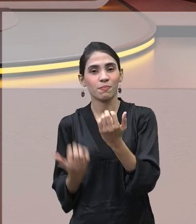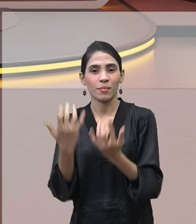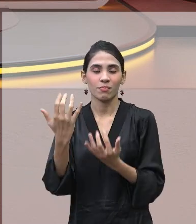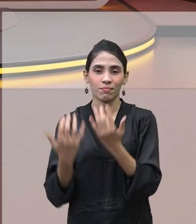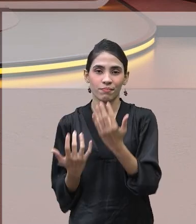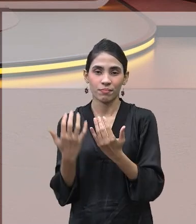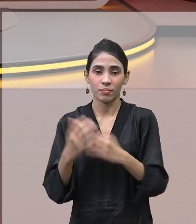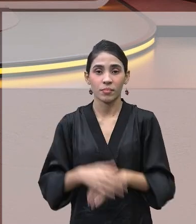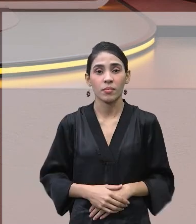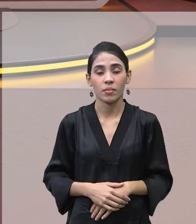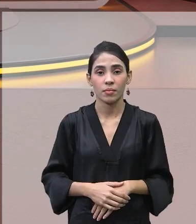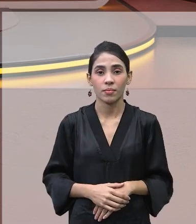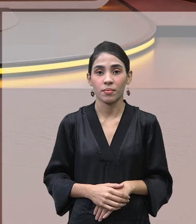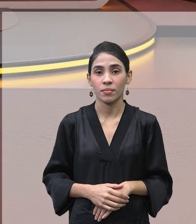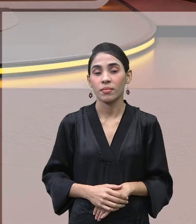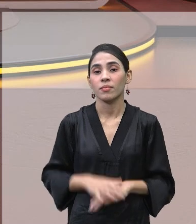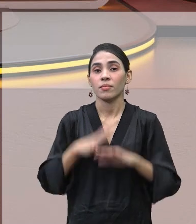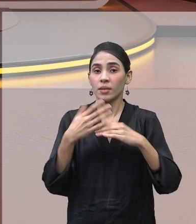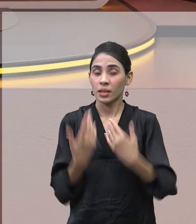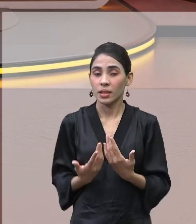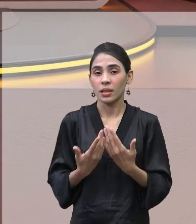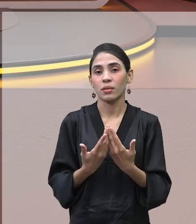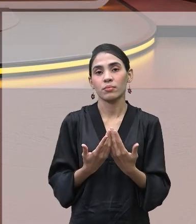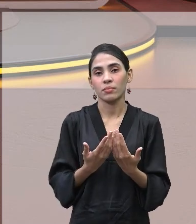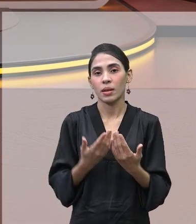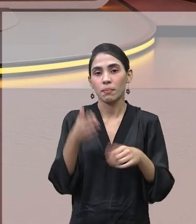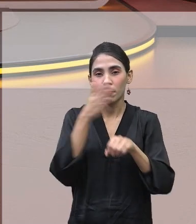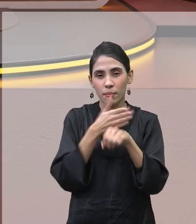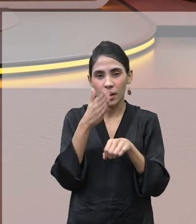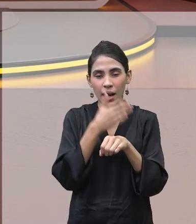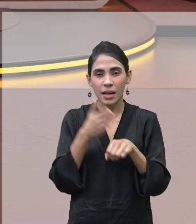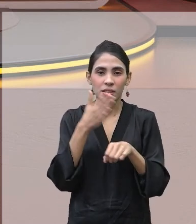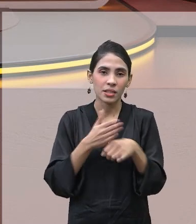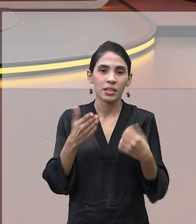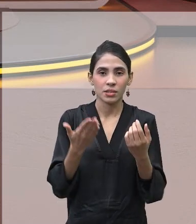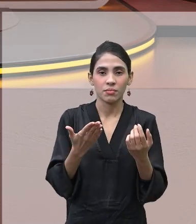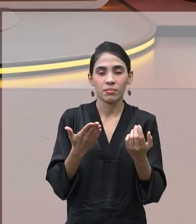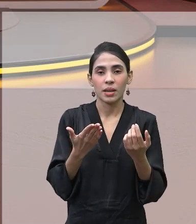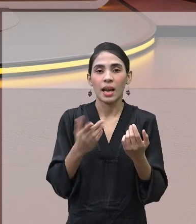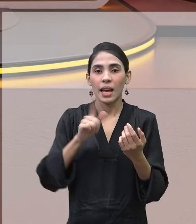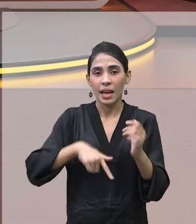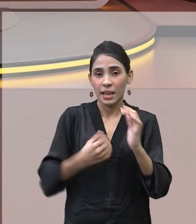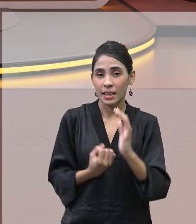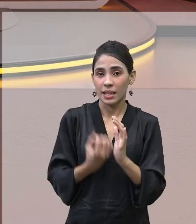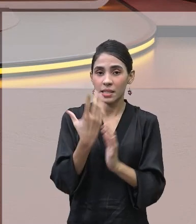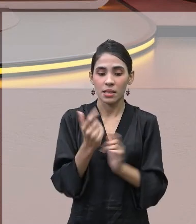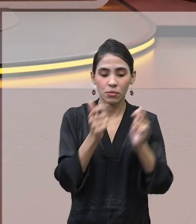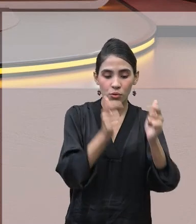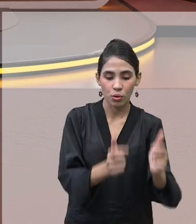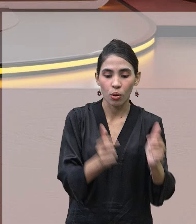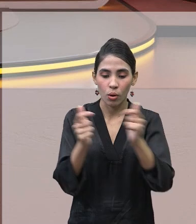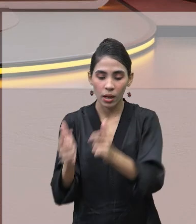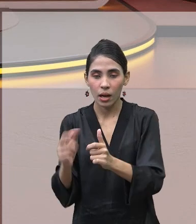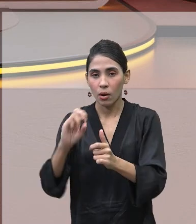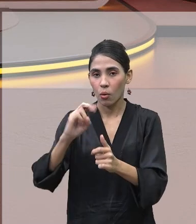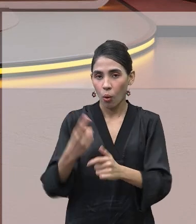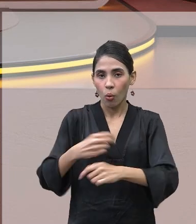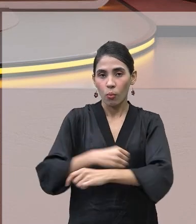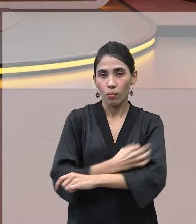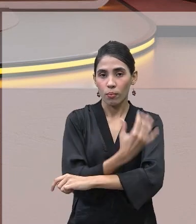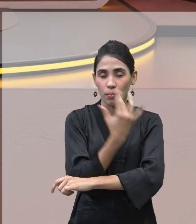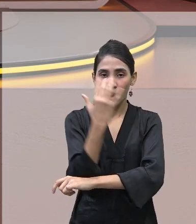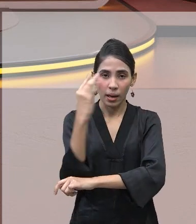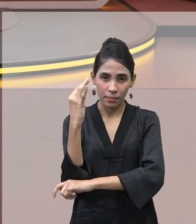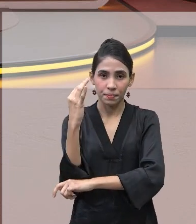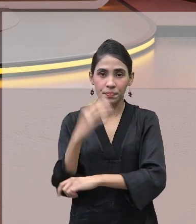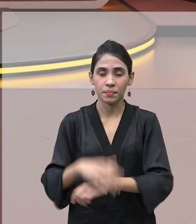né? Geralmente, esses empreendimentos dizem respeito ali à implantação de pastos ou de plantações de